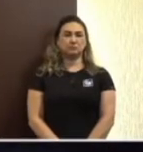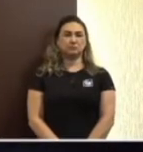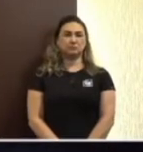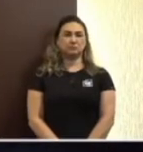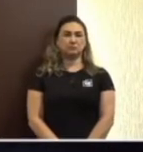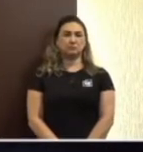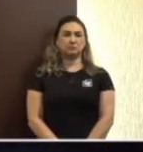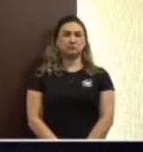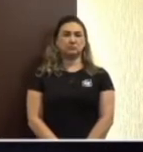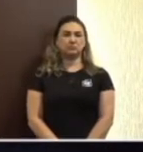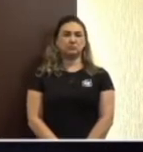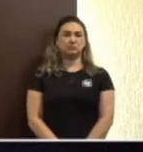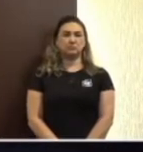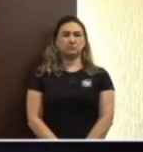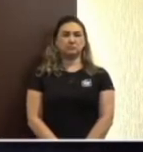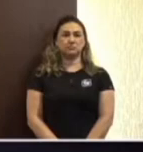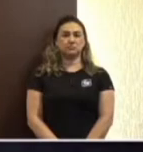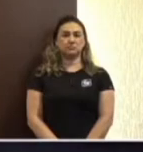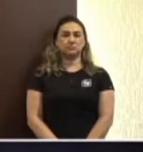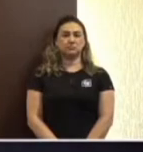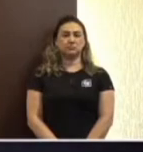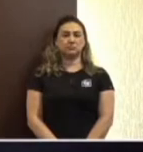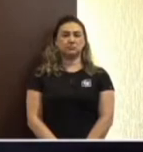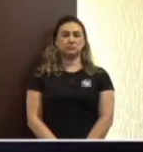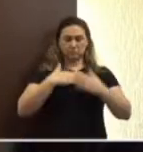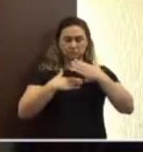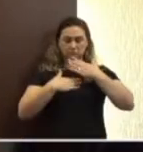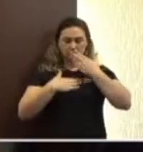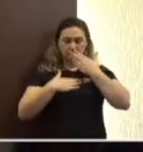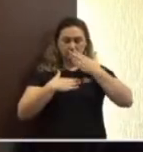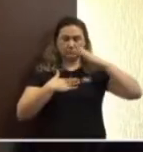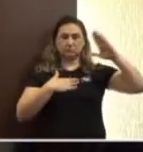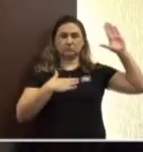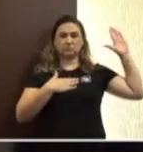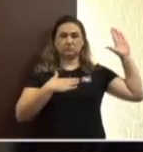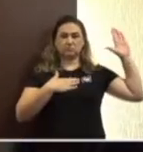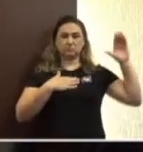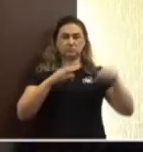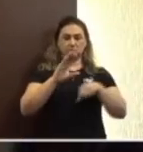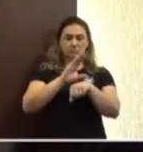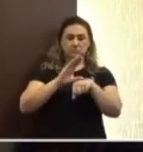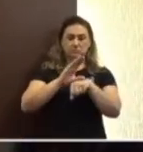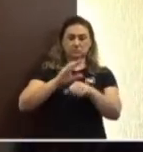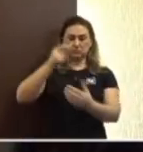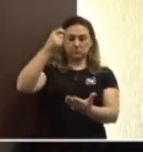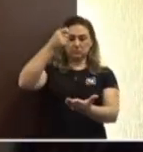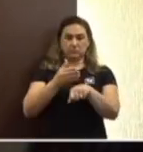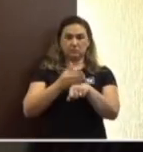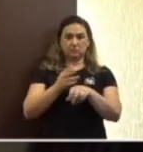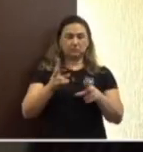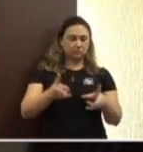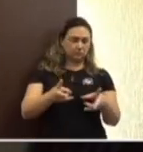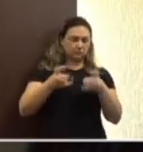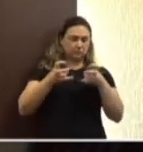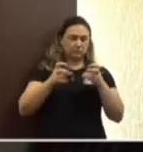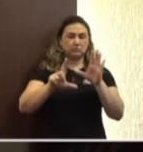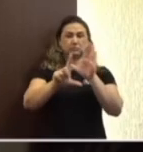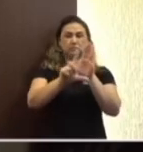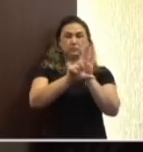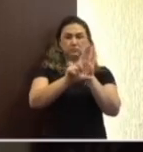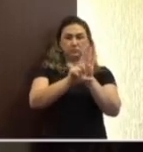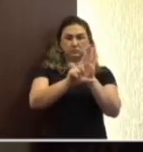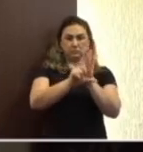bens a presidente da Câmara de Vereadores estania Kaminski do ppp e em seguida fez o juramento de posse observar as leis